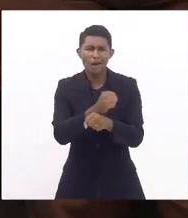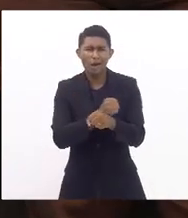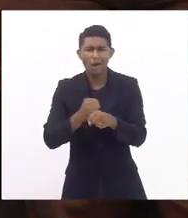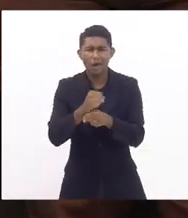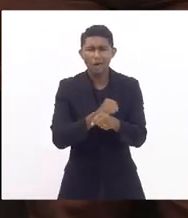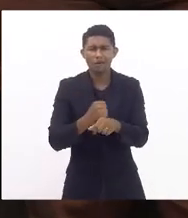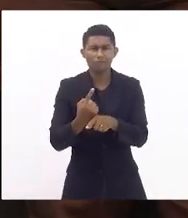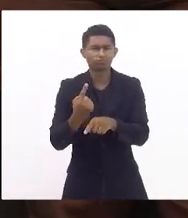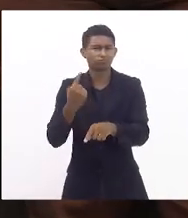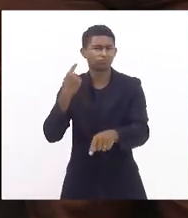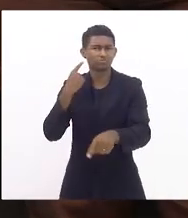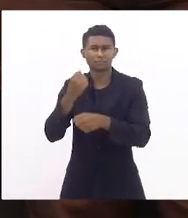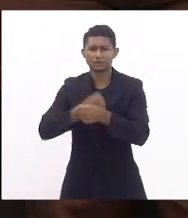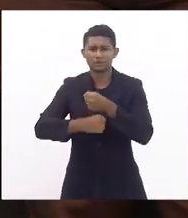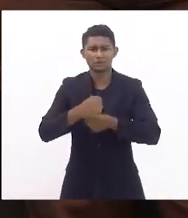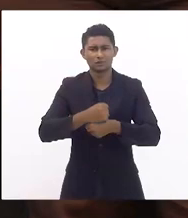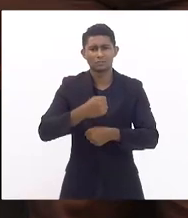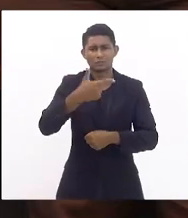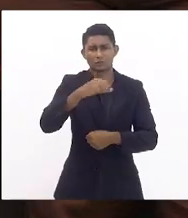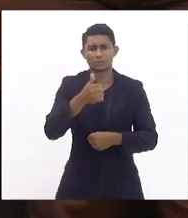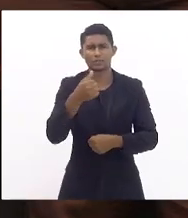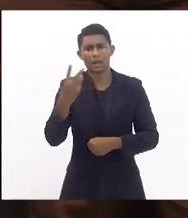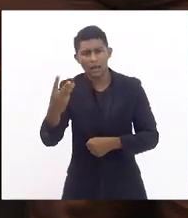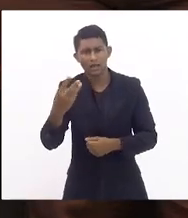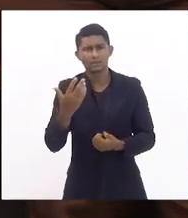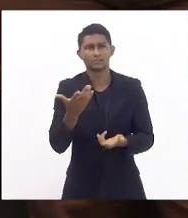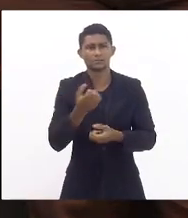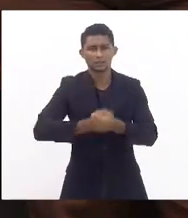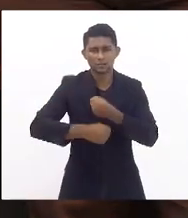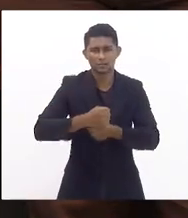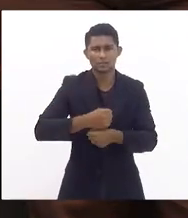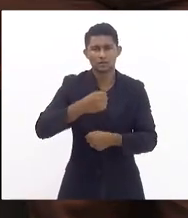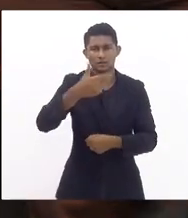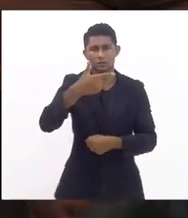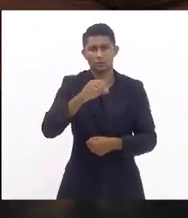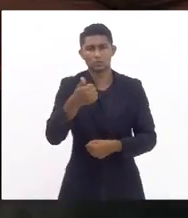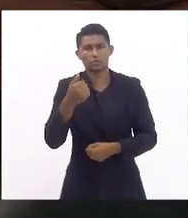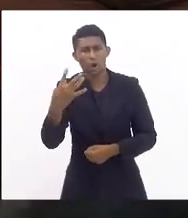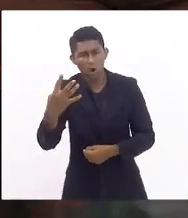tempo, 2013 e 2014. Nós sabemos, conhecemos essa